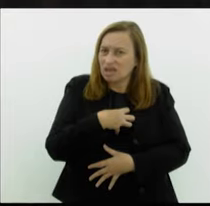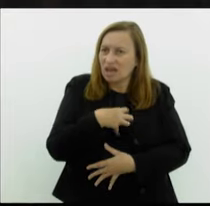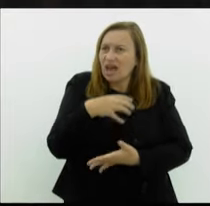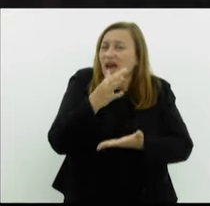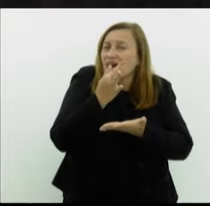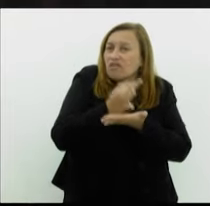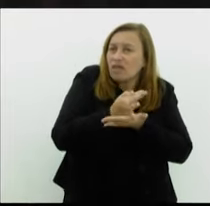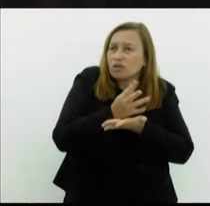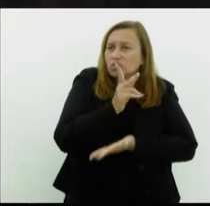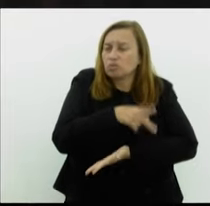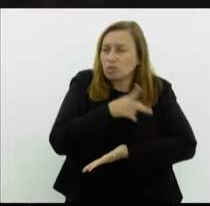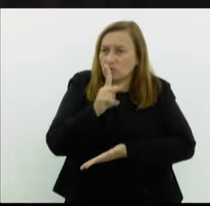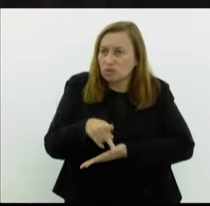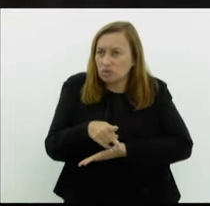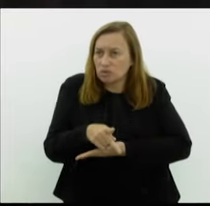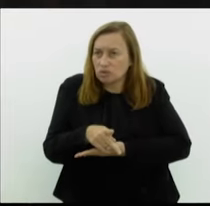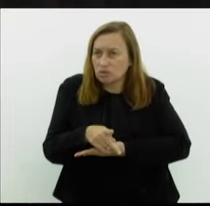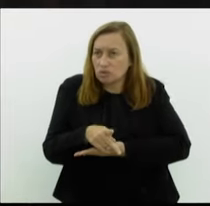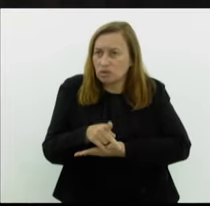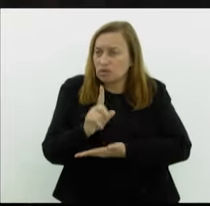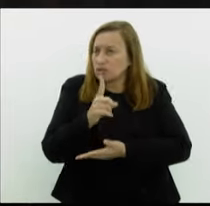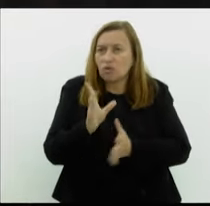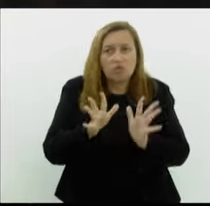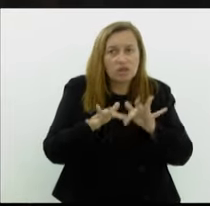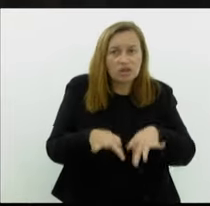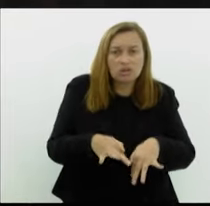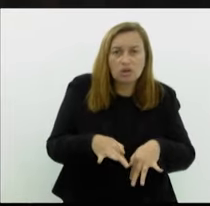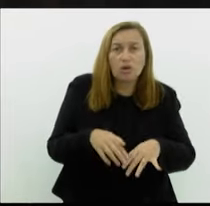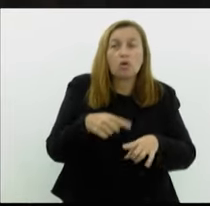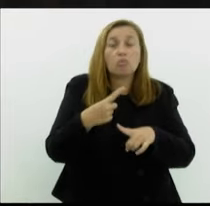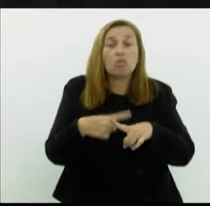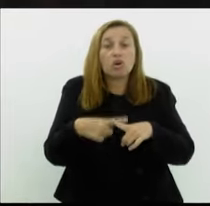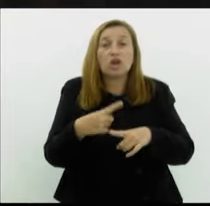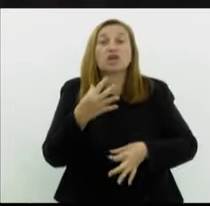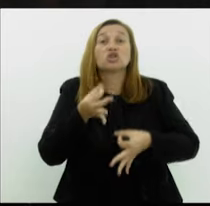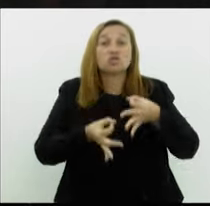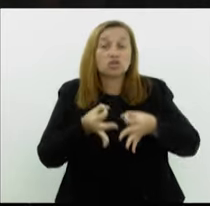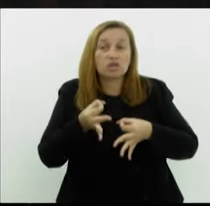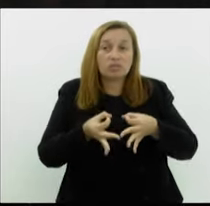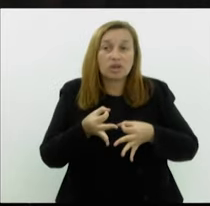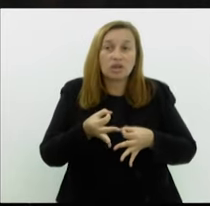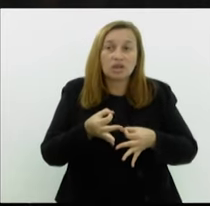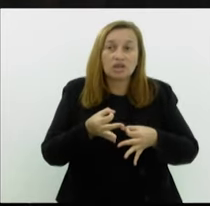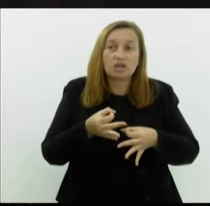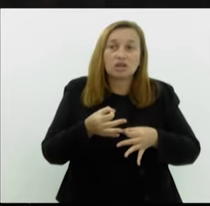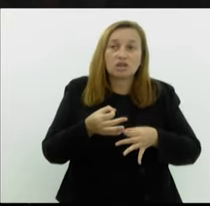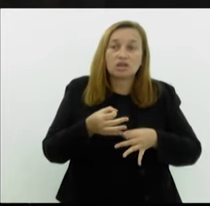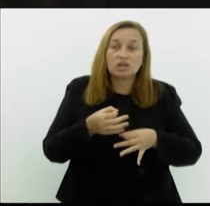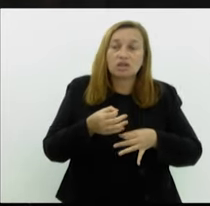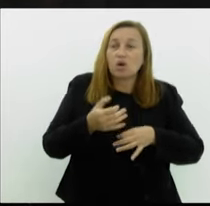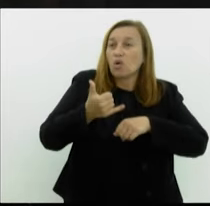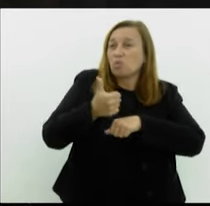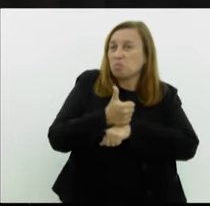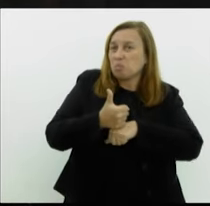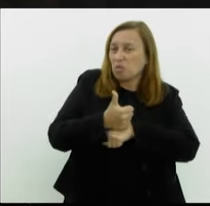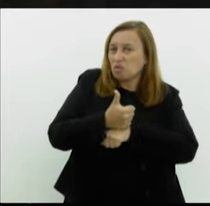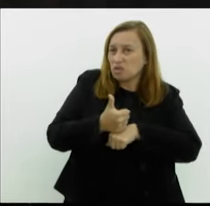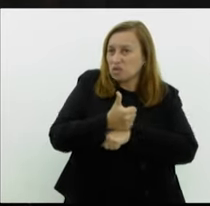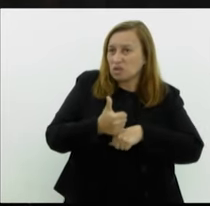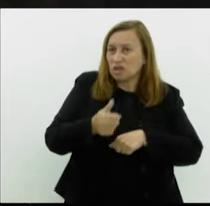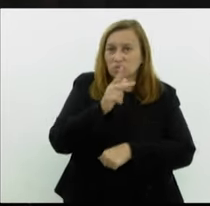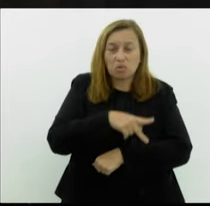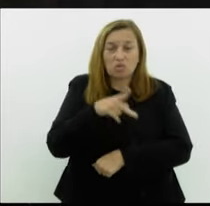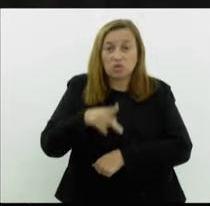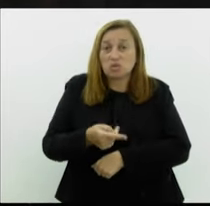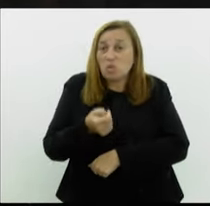educação, eles não se concluíram, justamente porque a carreira é pouco atrativa. Não há plano de cargos e